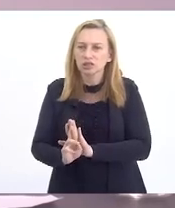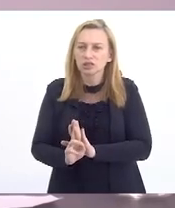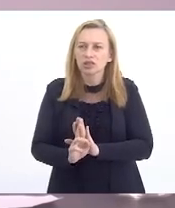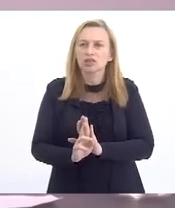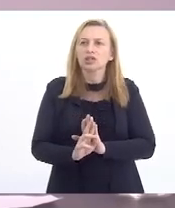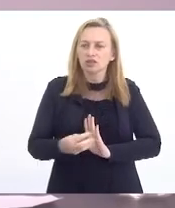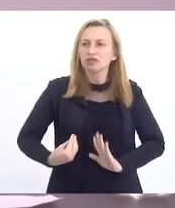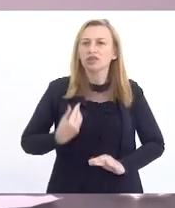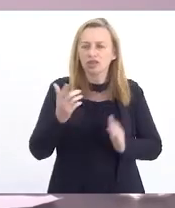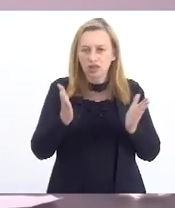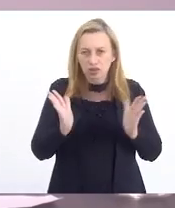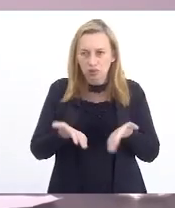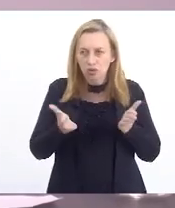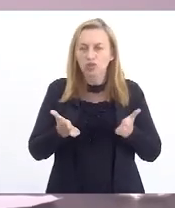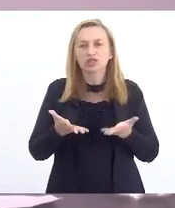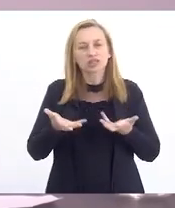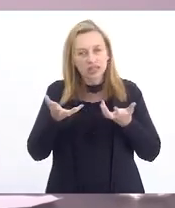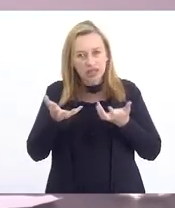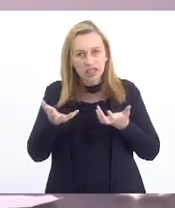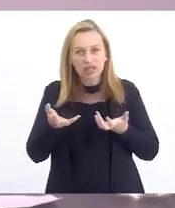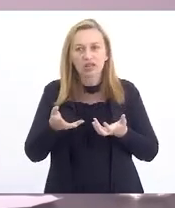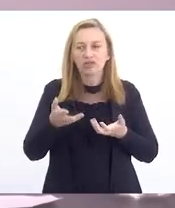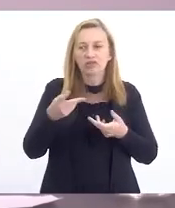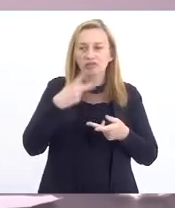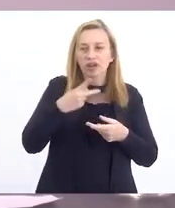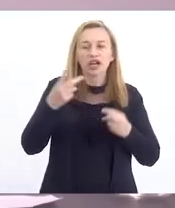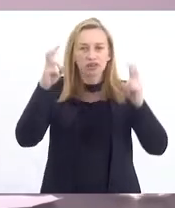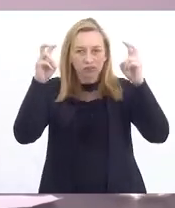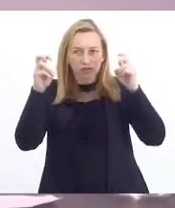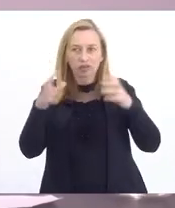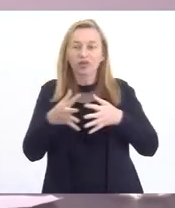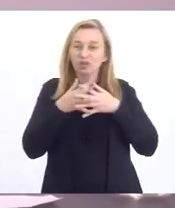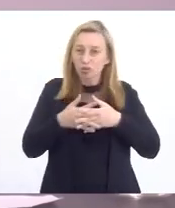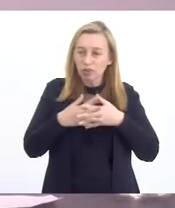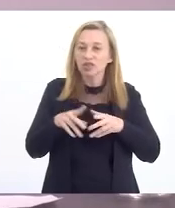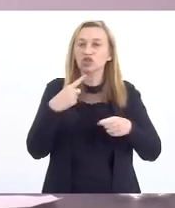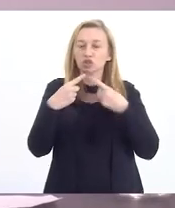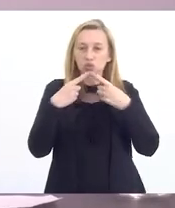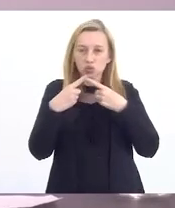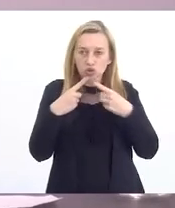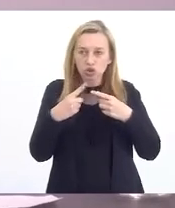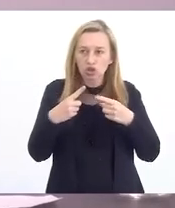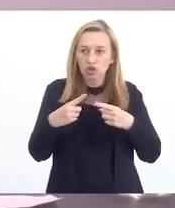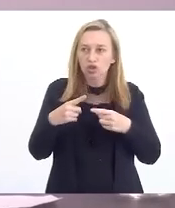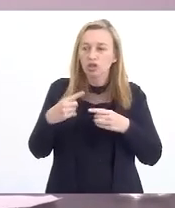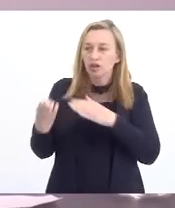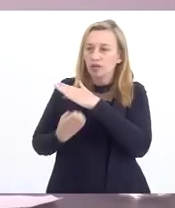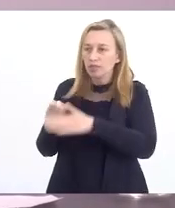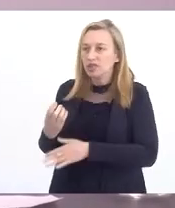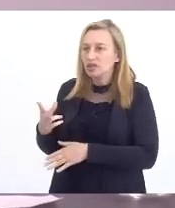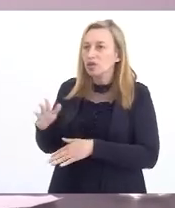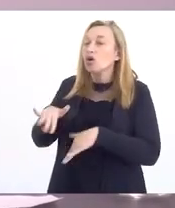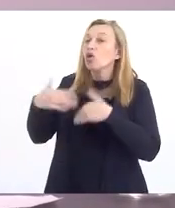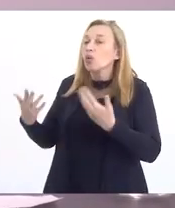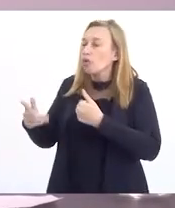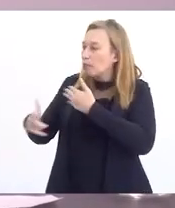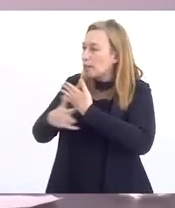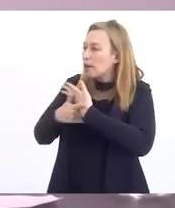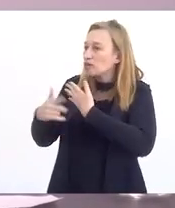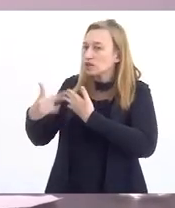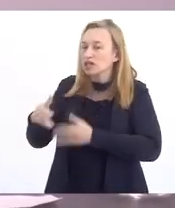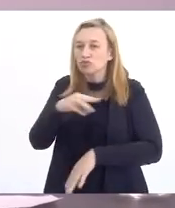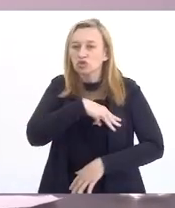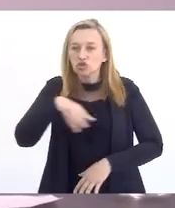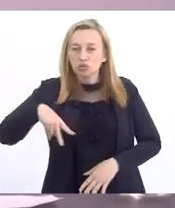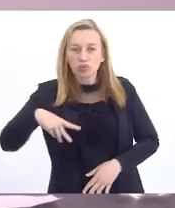estão presentes aqui hoje, que se interessaram por esse tema, que vai ser um tema mais complexo, que é para discutir com as concessionárias qual o papel delas. Aí o Ministério Público